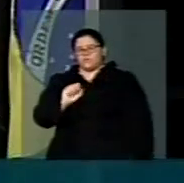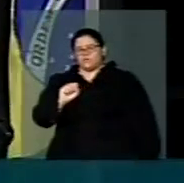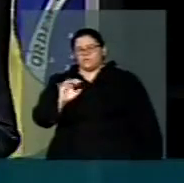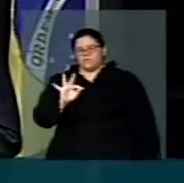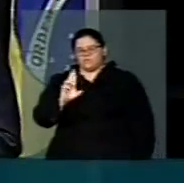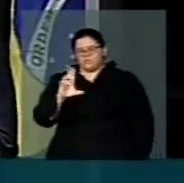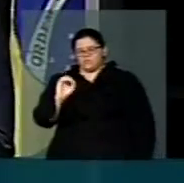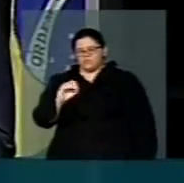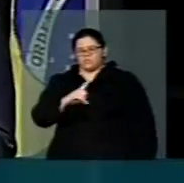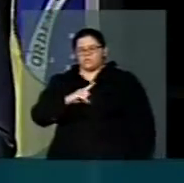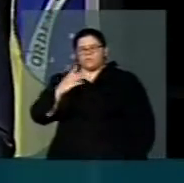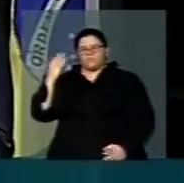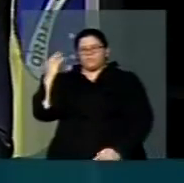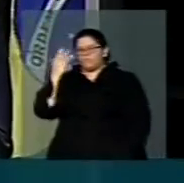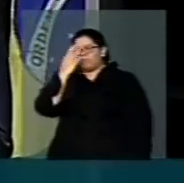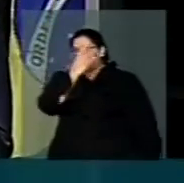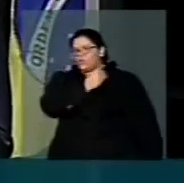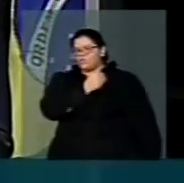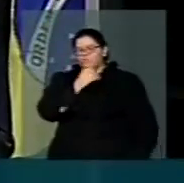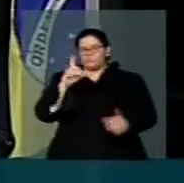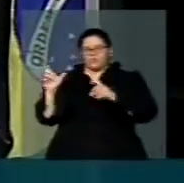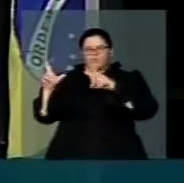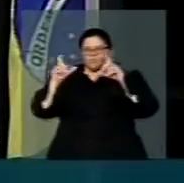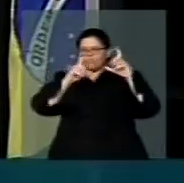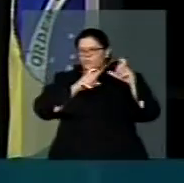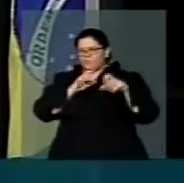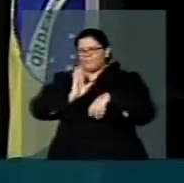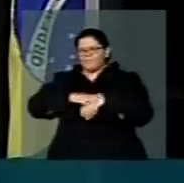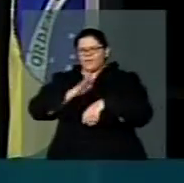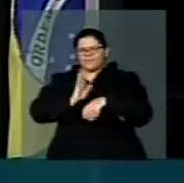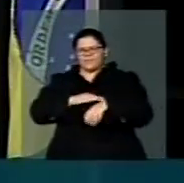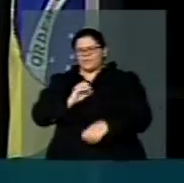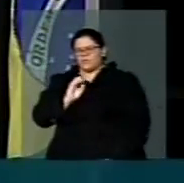com a própria presidente Dilma Rousseff.